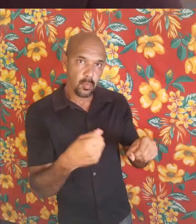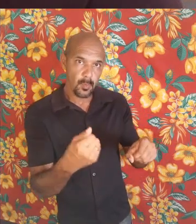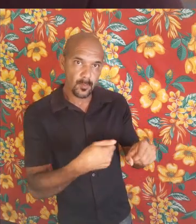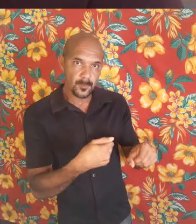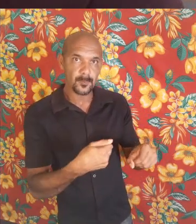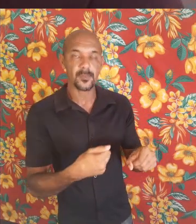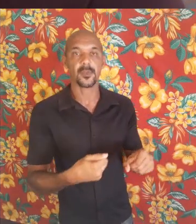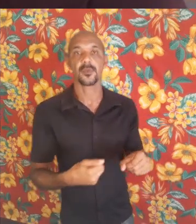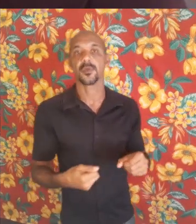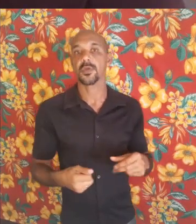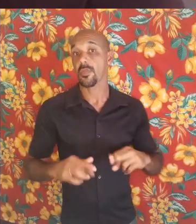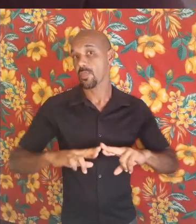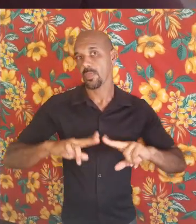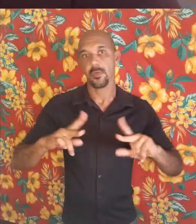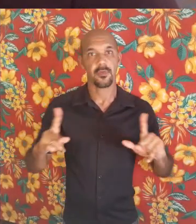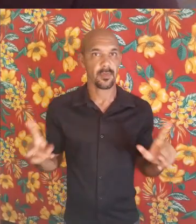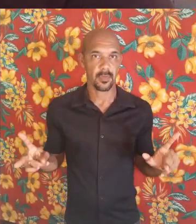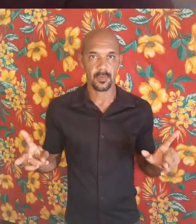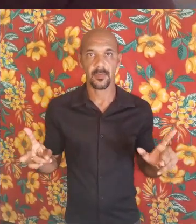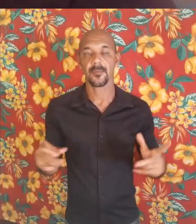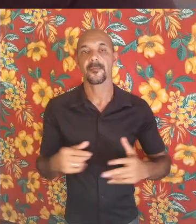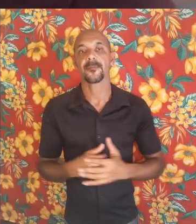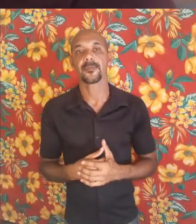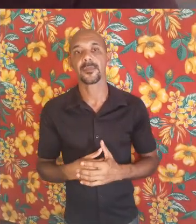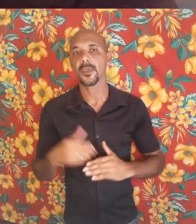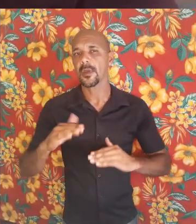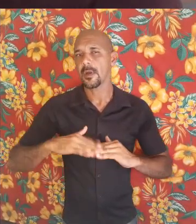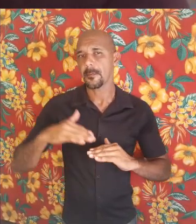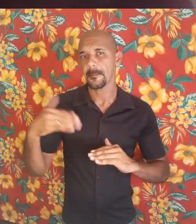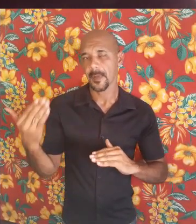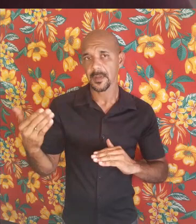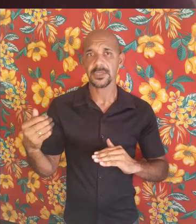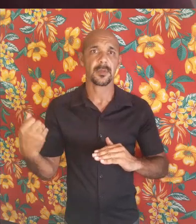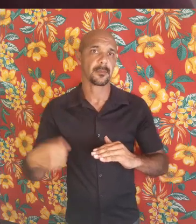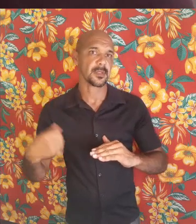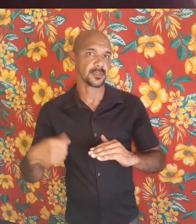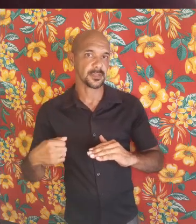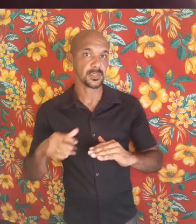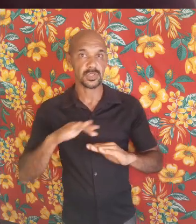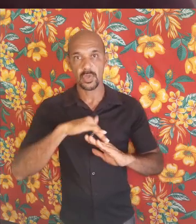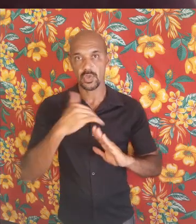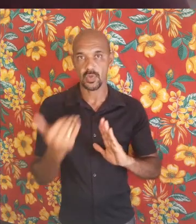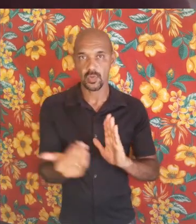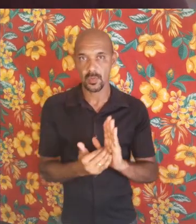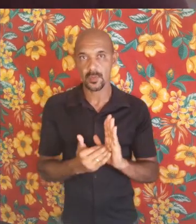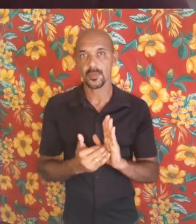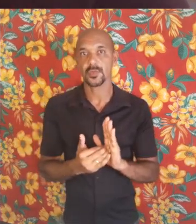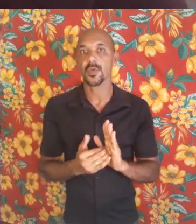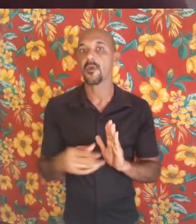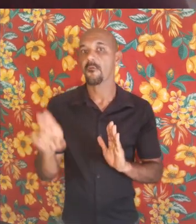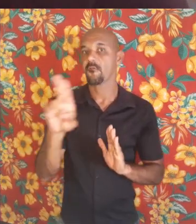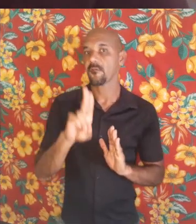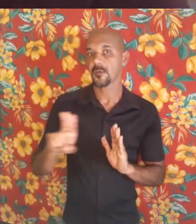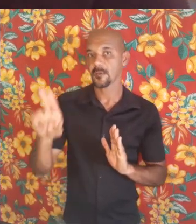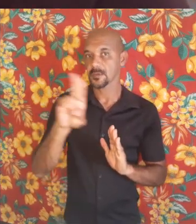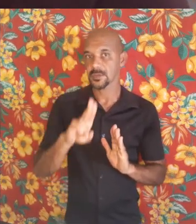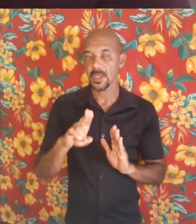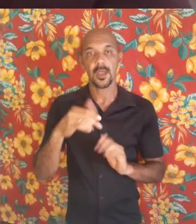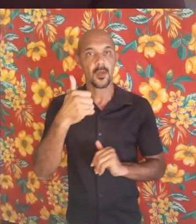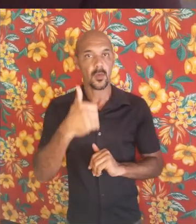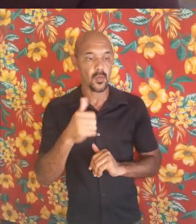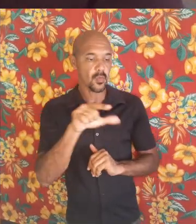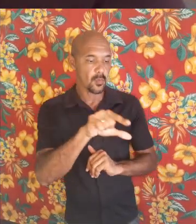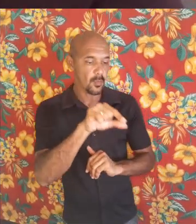formatos, né? Mas não quer dizer que todo desenho você precisa de usar todos, né? Você usa um, você escolhe